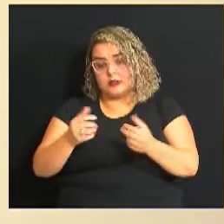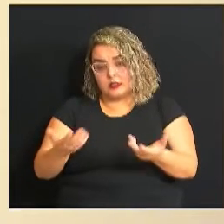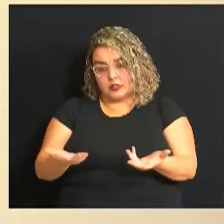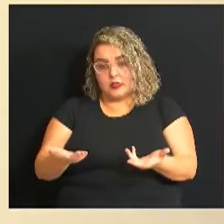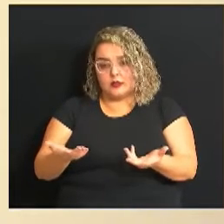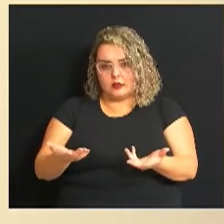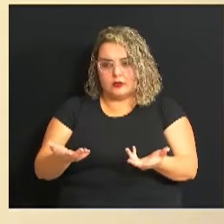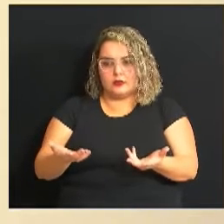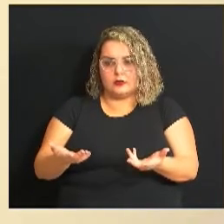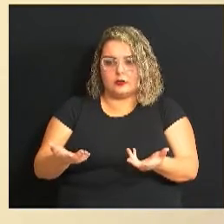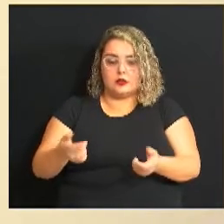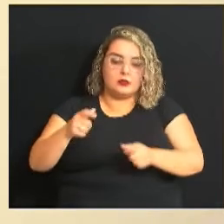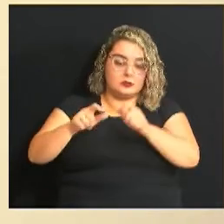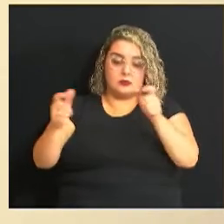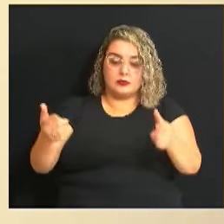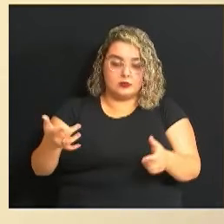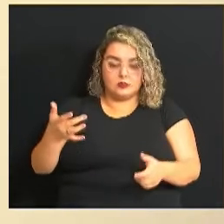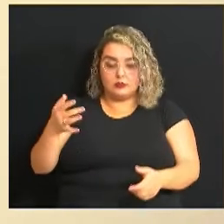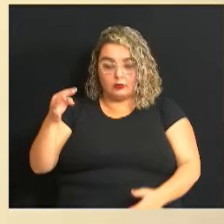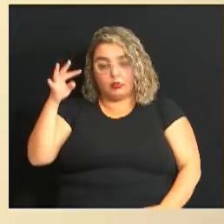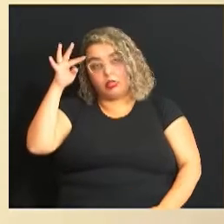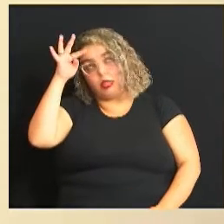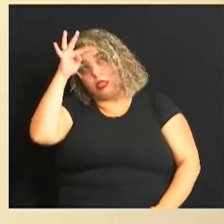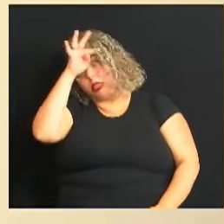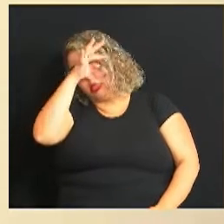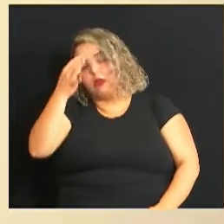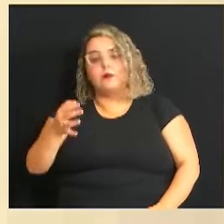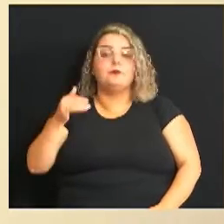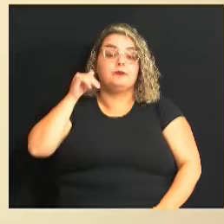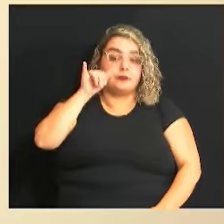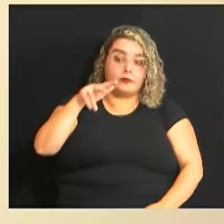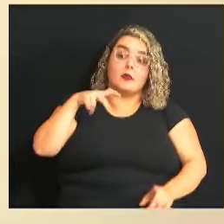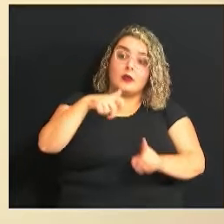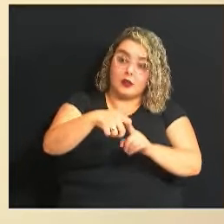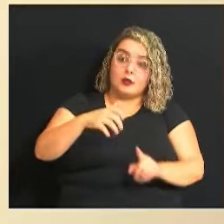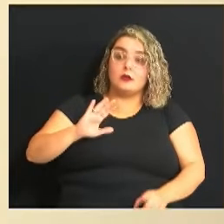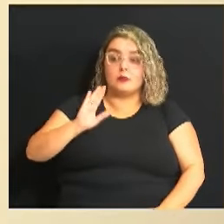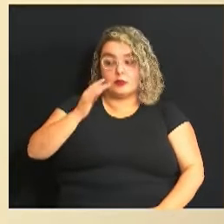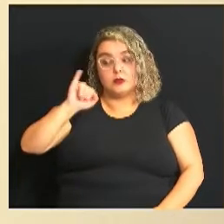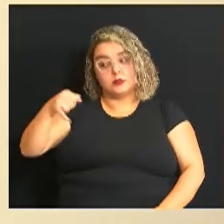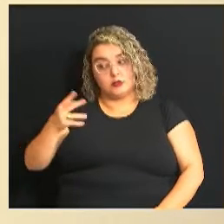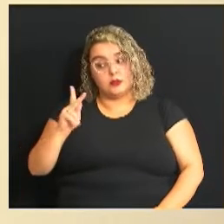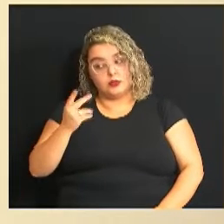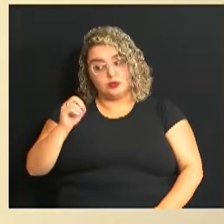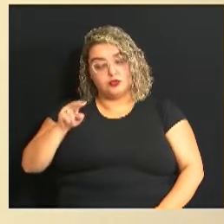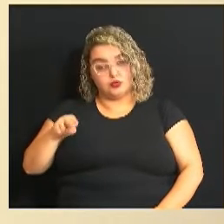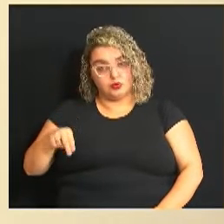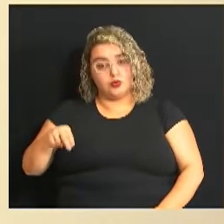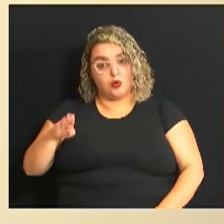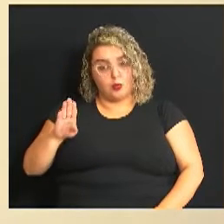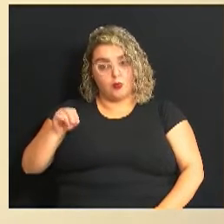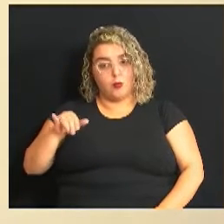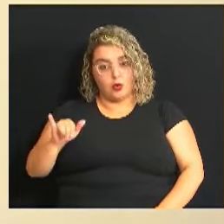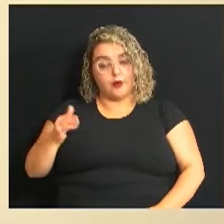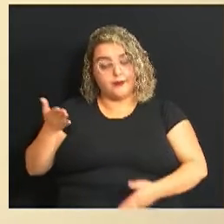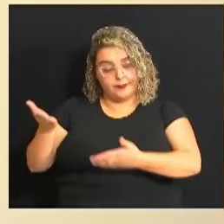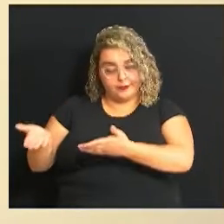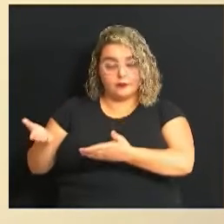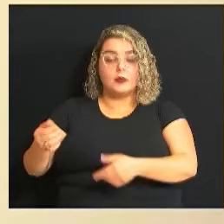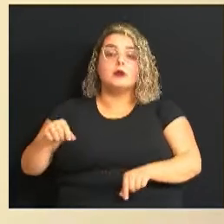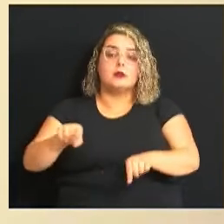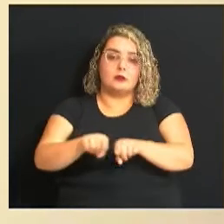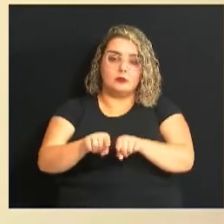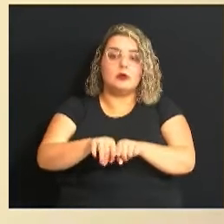aqueles desavisados também evite acidentes, como foi na João Boy do Norte, ele também fique sabendo onde há a maior